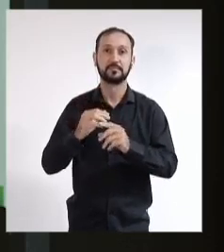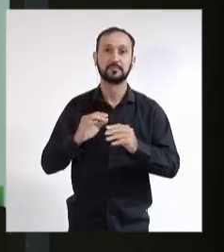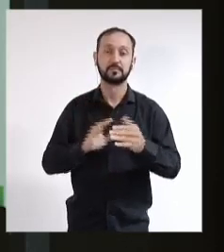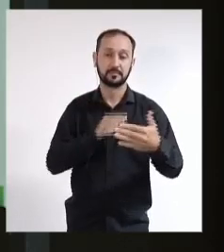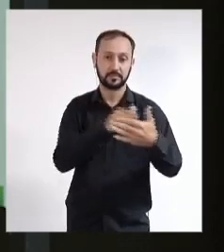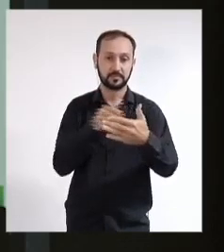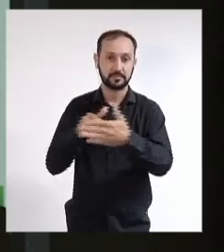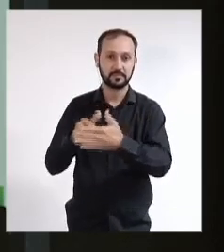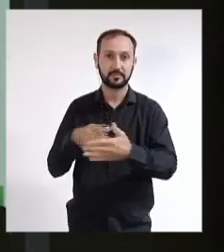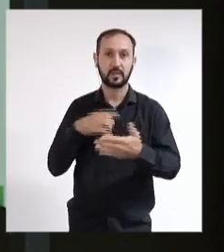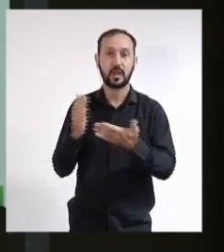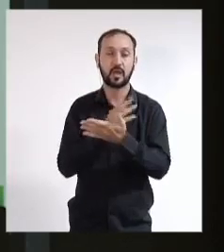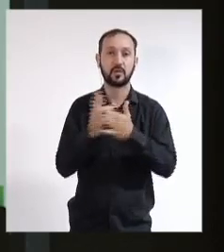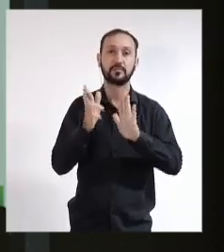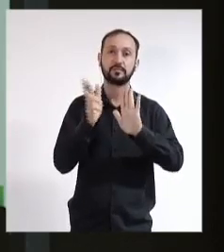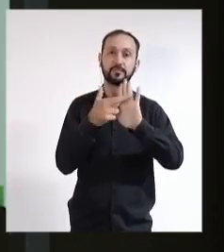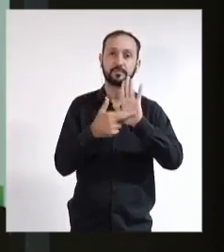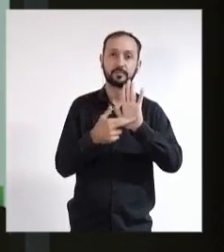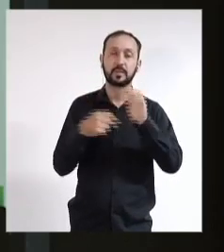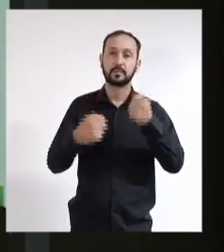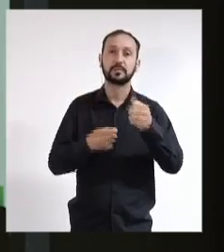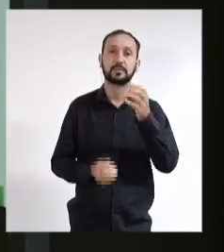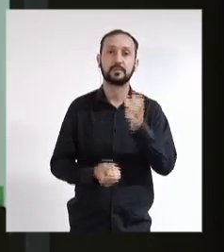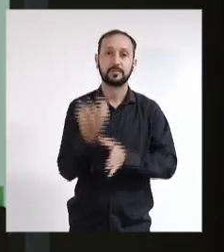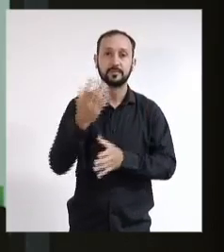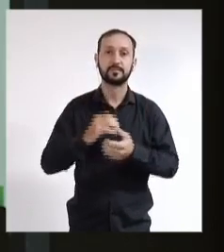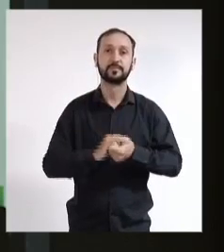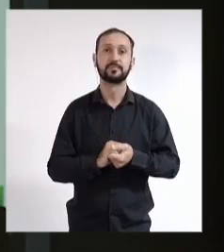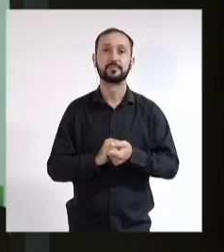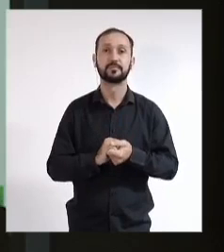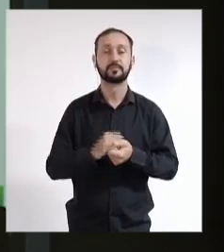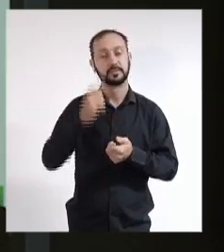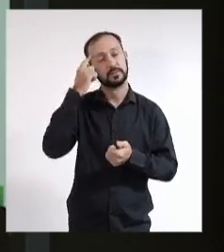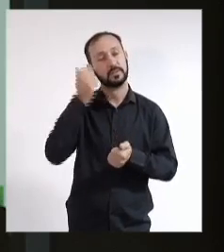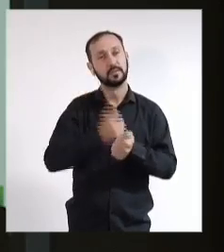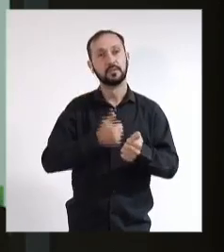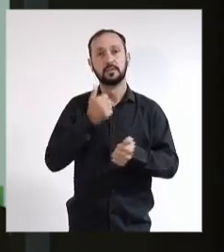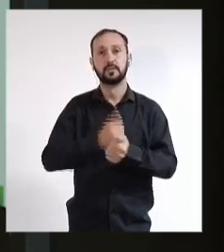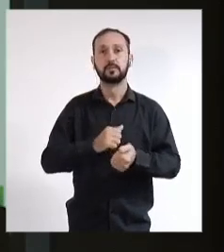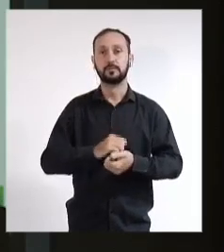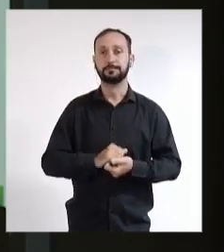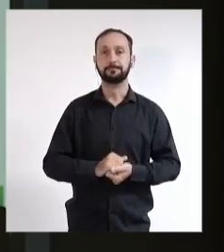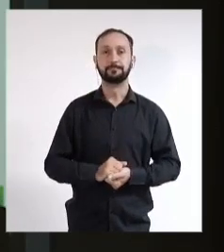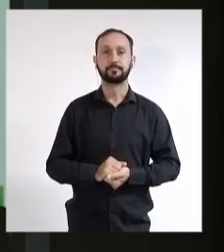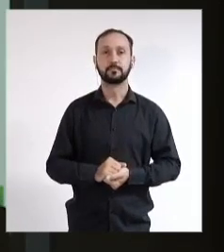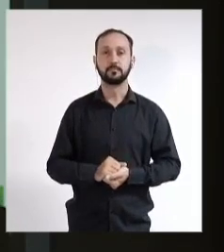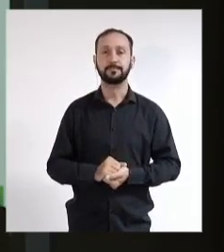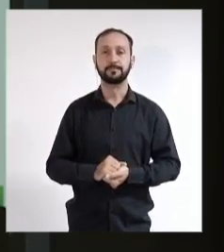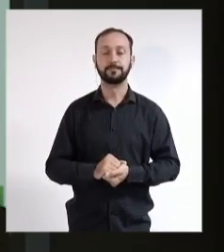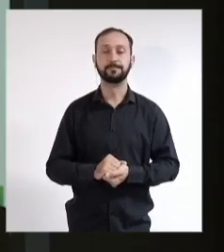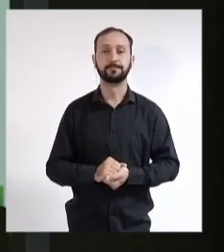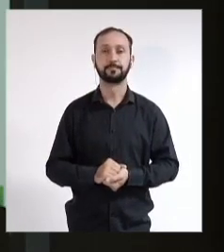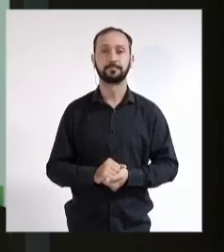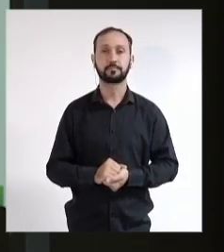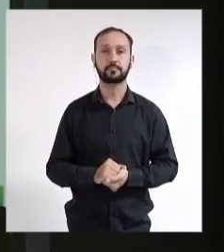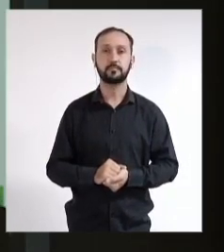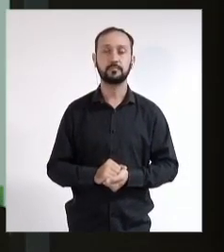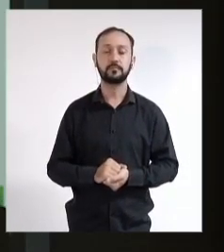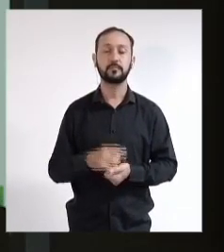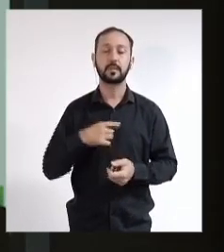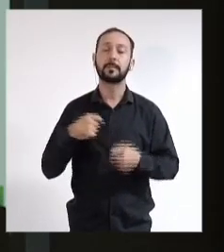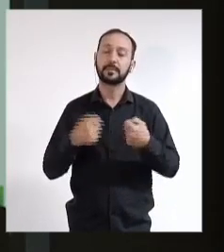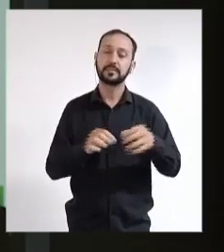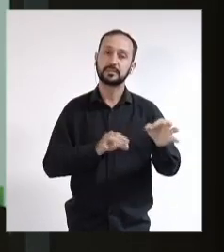normas que precisam ser estabelecidas pensadas repensadas é um grande desafio que nós temos também a